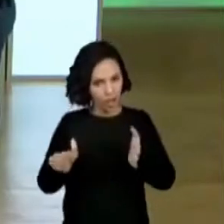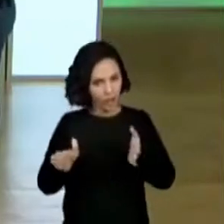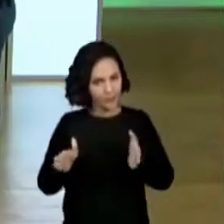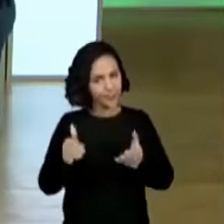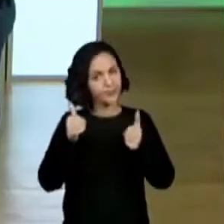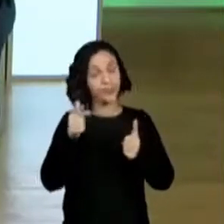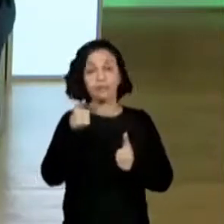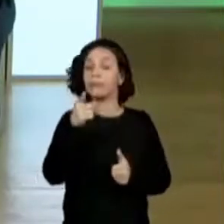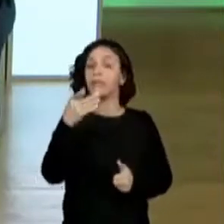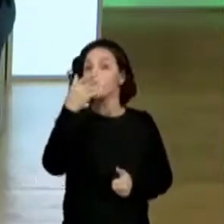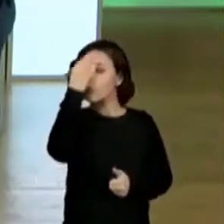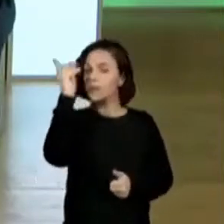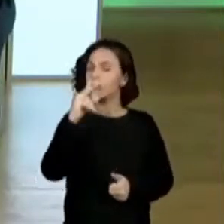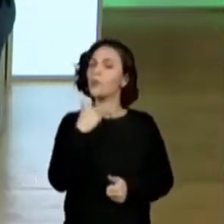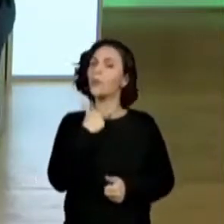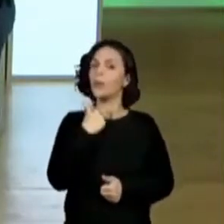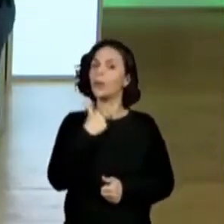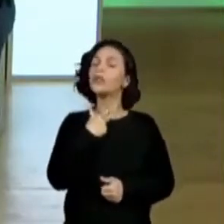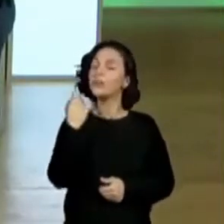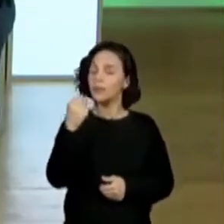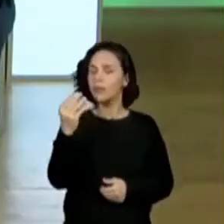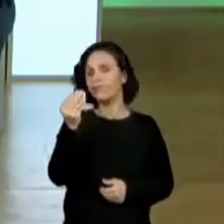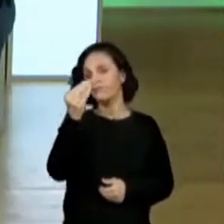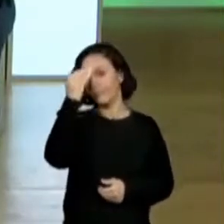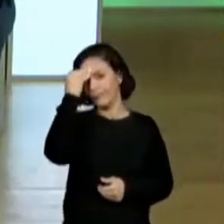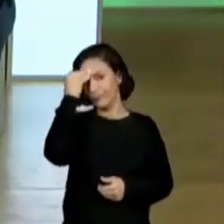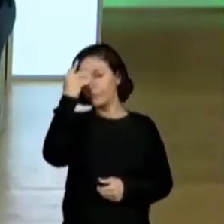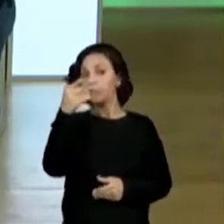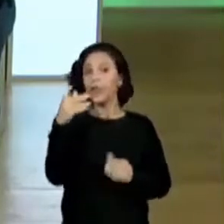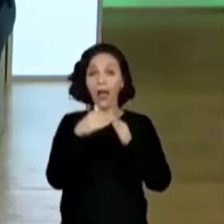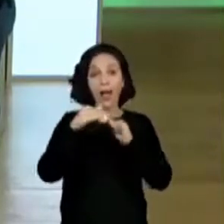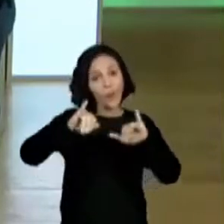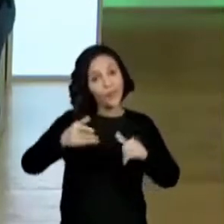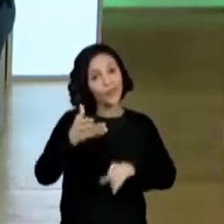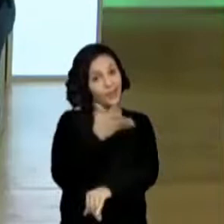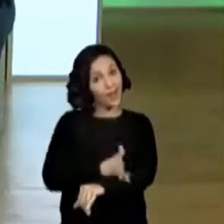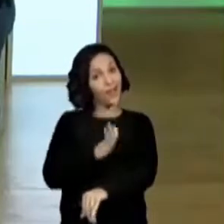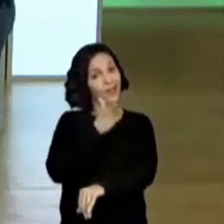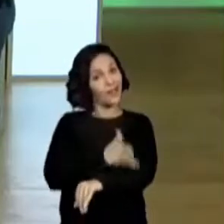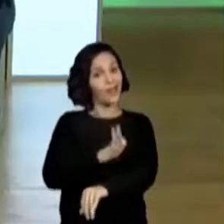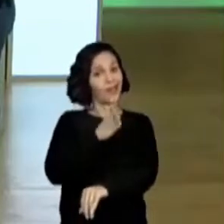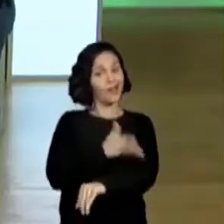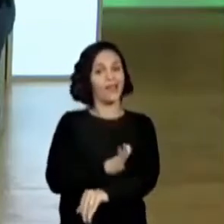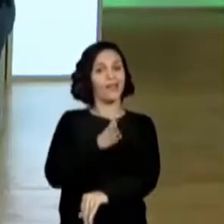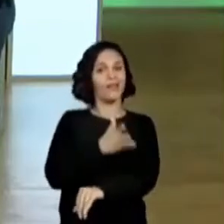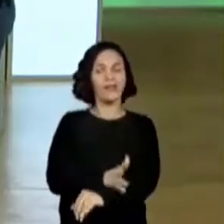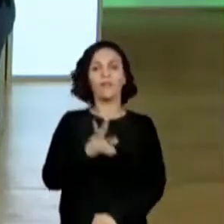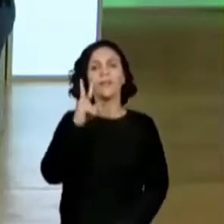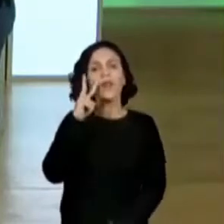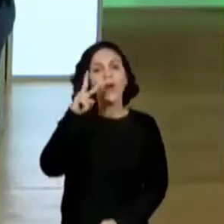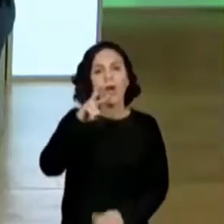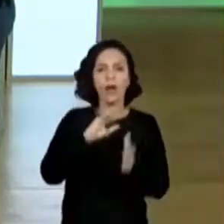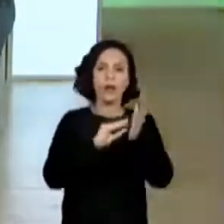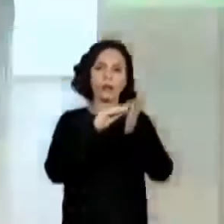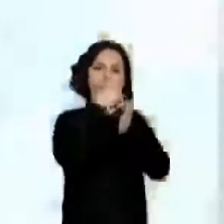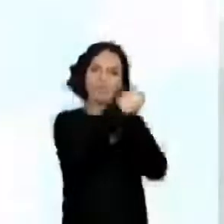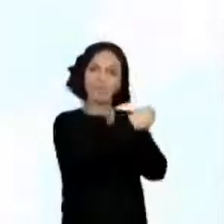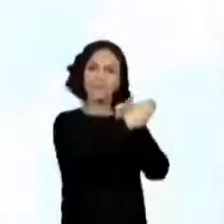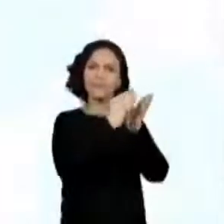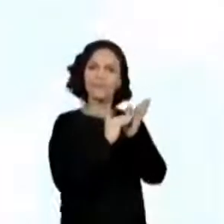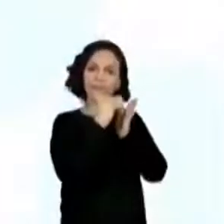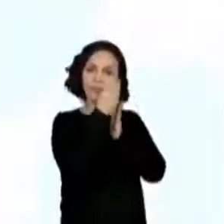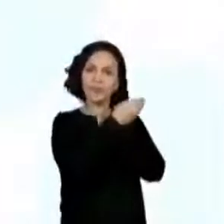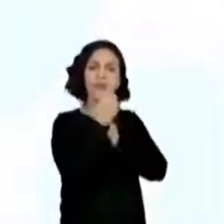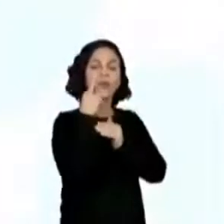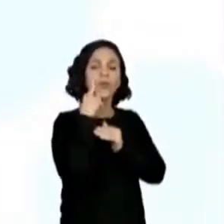não pode deixar de falar, não é? Então, criançada, treinem isso daí também, né? Essa questão de olhar como é que tá escrito